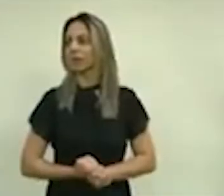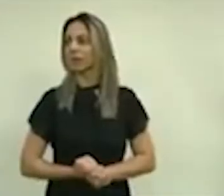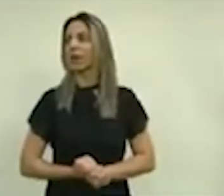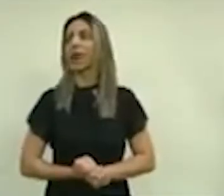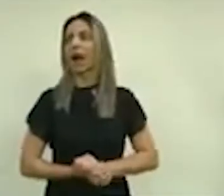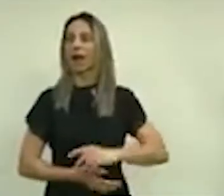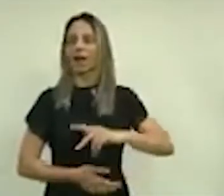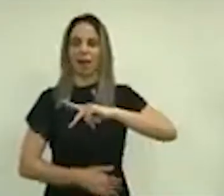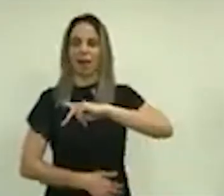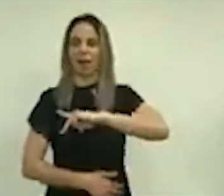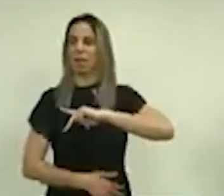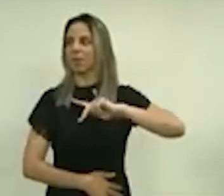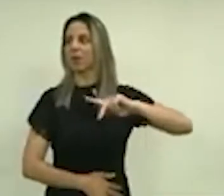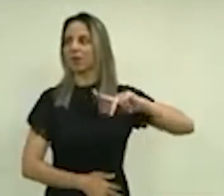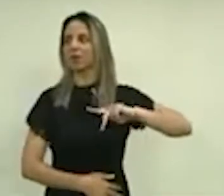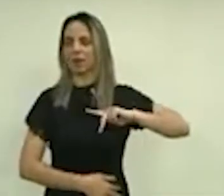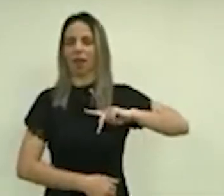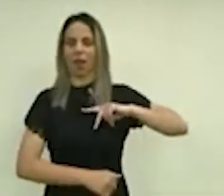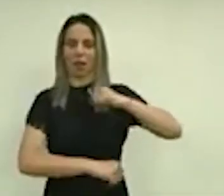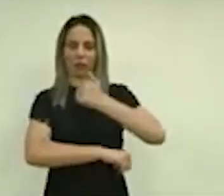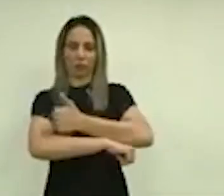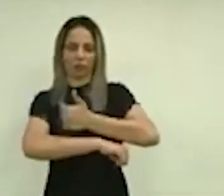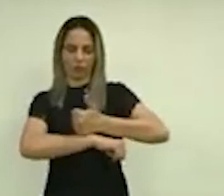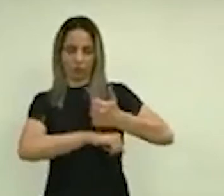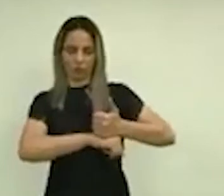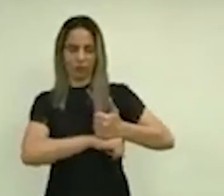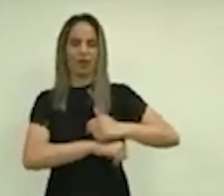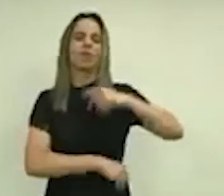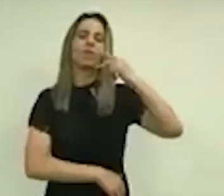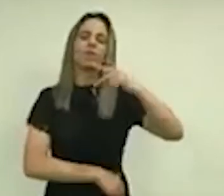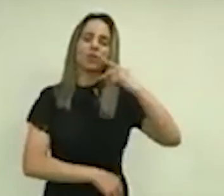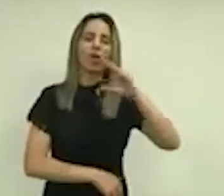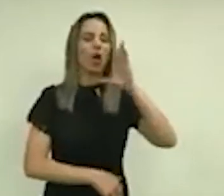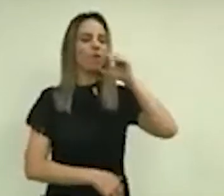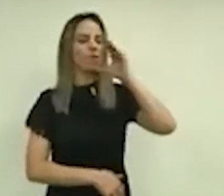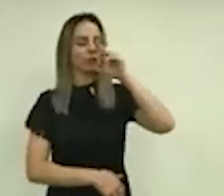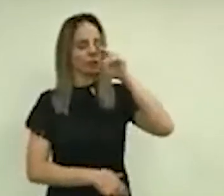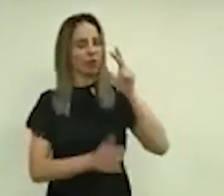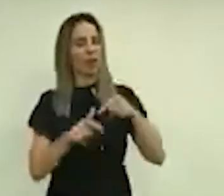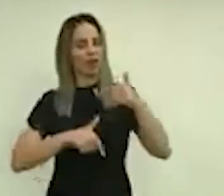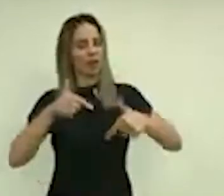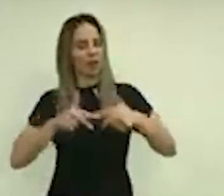Senhor presidente, mesa diretora, nobres pares, funcionários da casa,